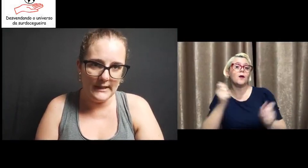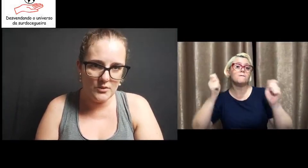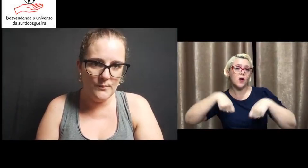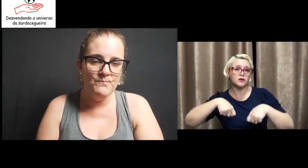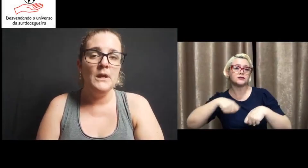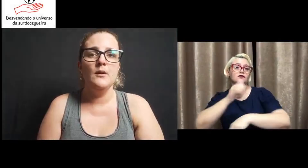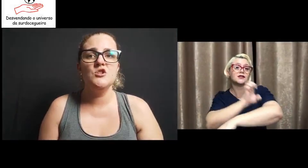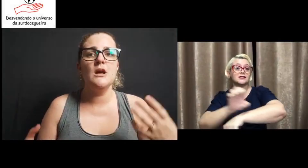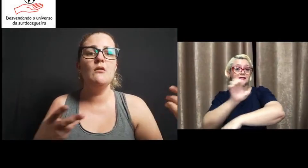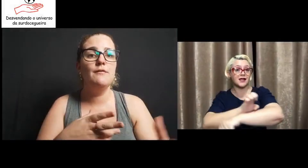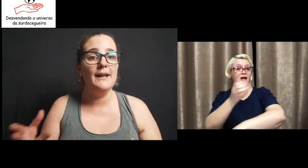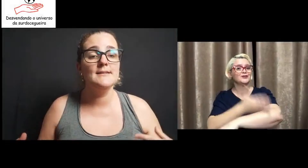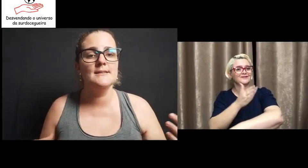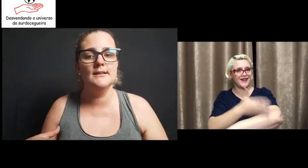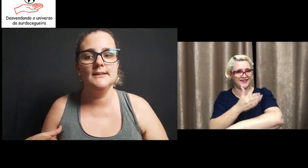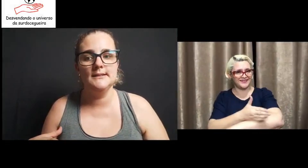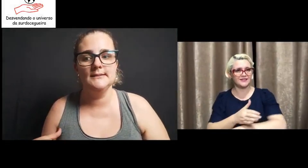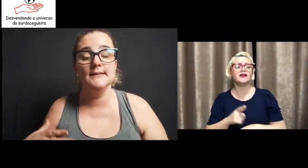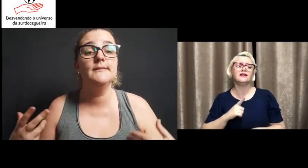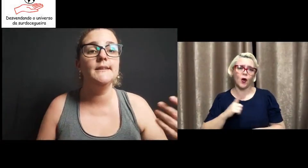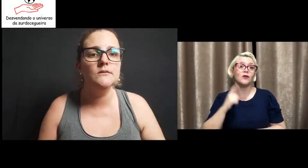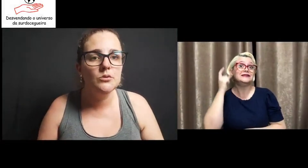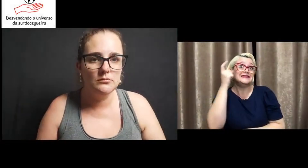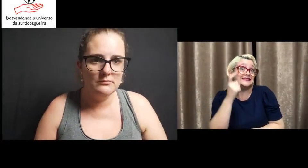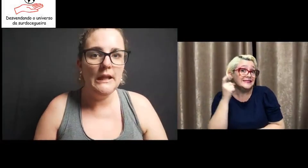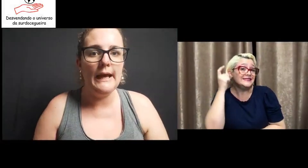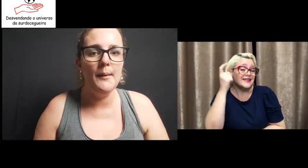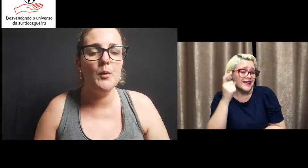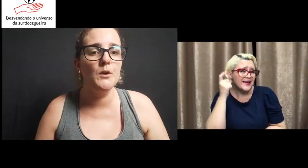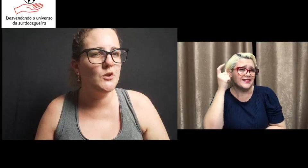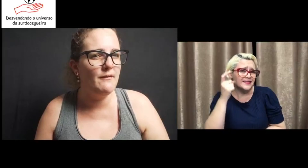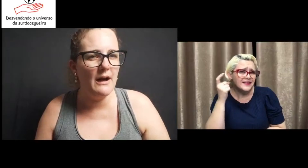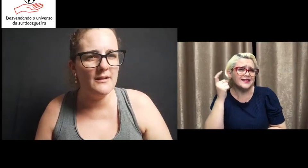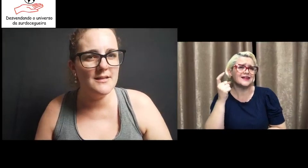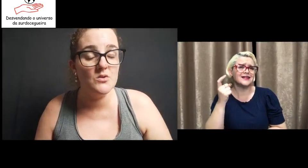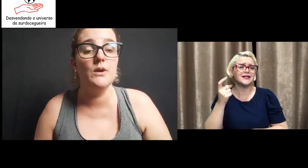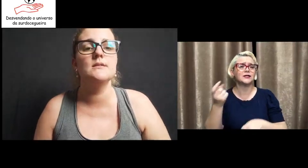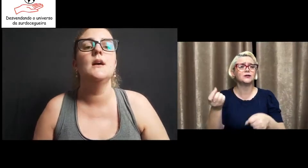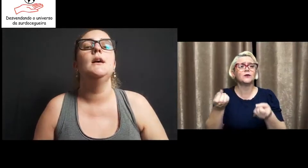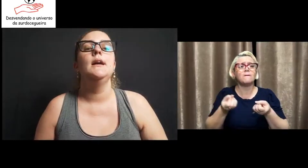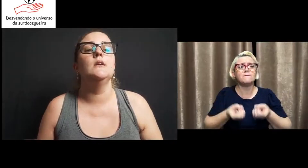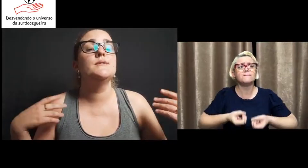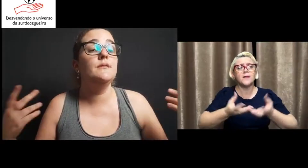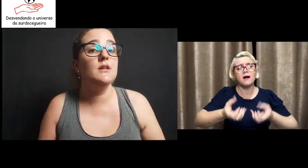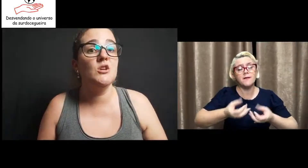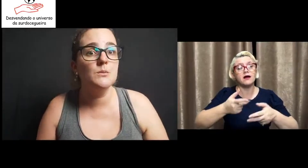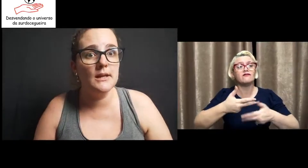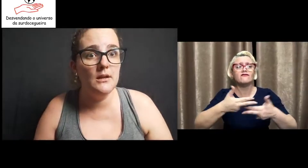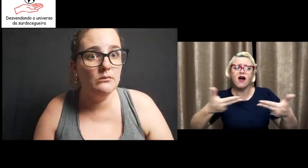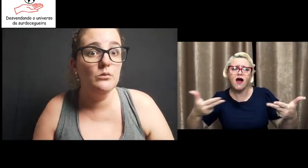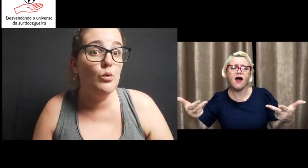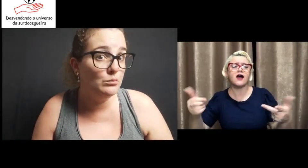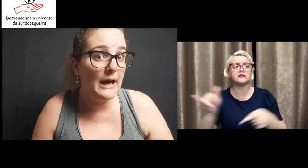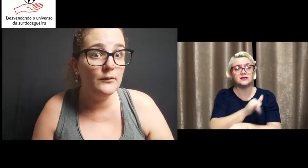estágio prático. Então, a gente está com várias, tentando, né, proporcionar várias ações. Inclusive, deixamos